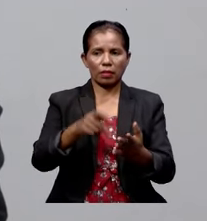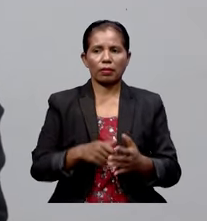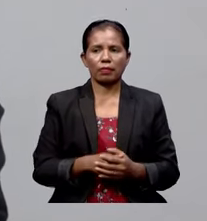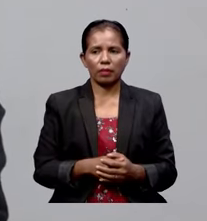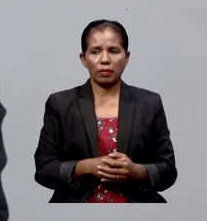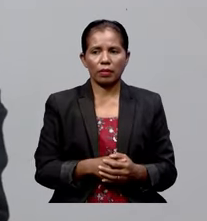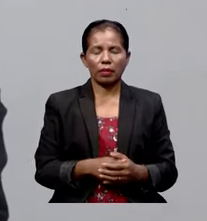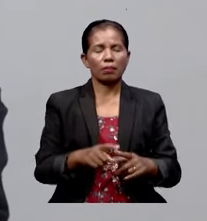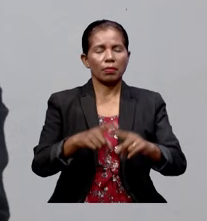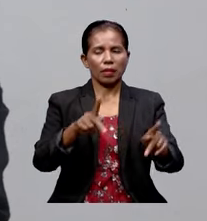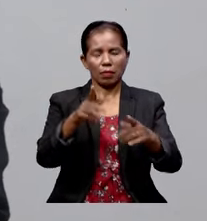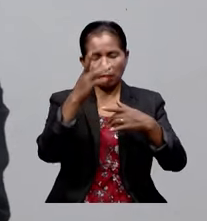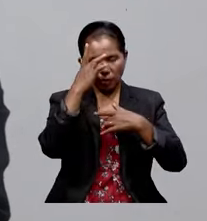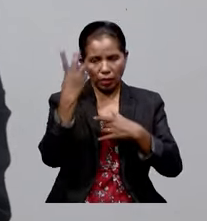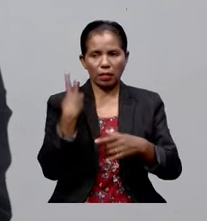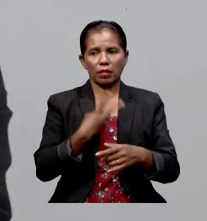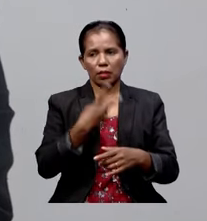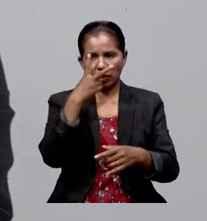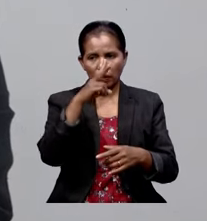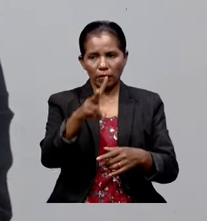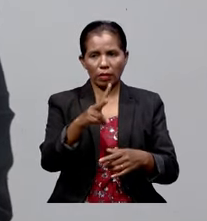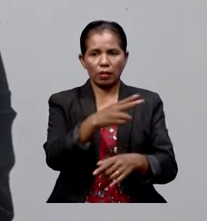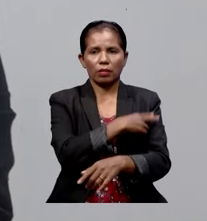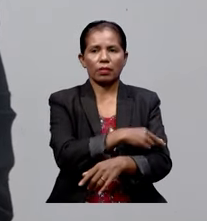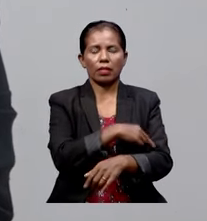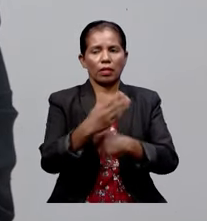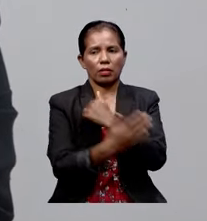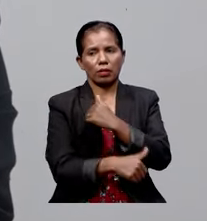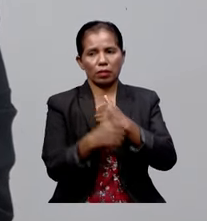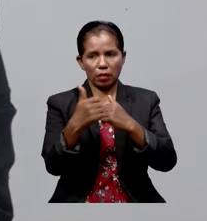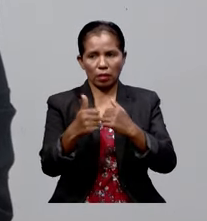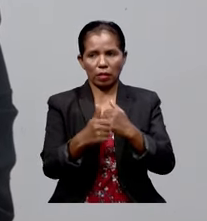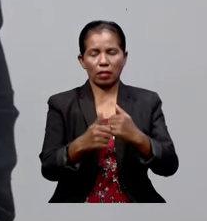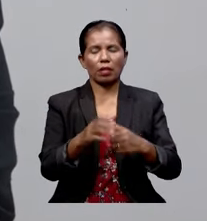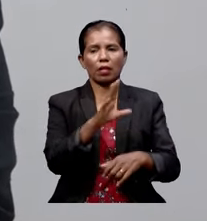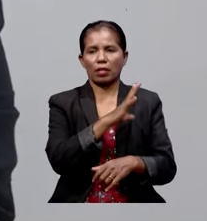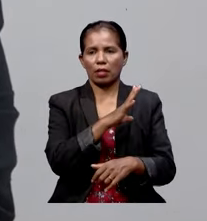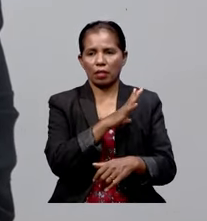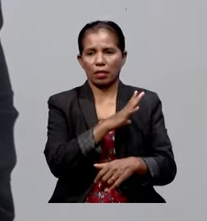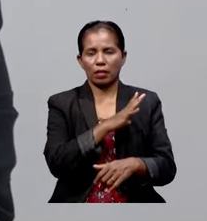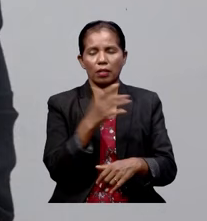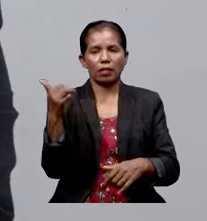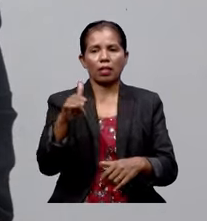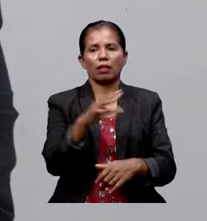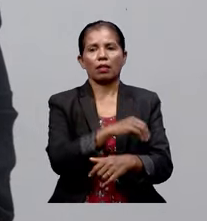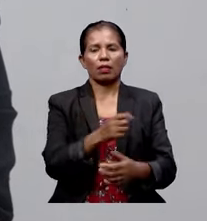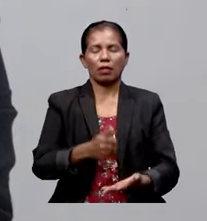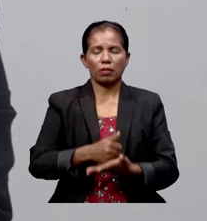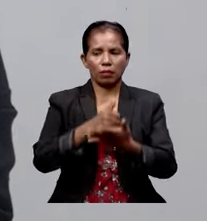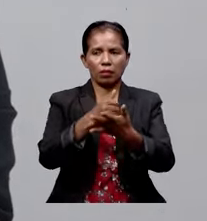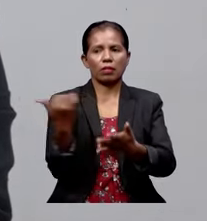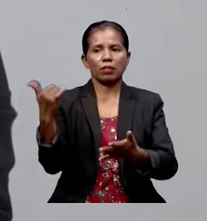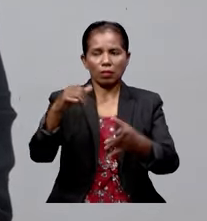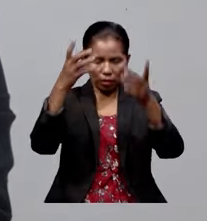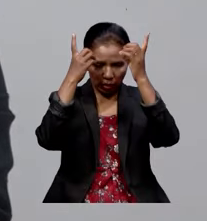caminho vai ver paciência nemos que tarefa tá pes hospital Railio mos em ela kata isiramos até na cena pessoal tá sira